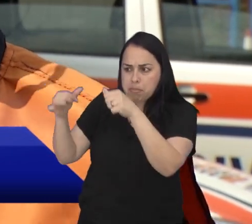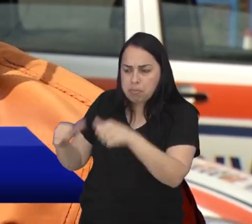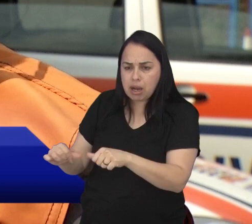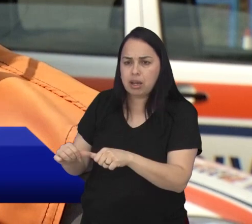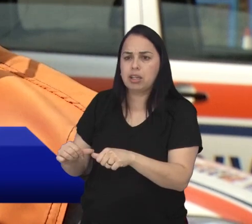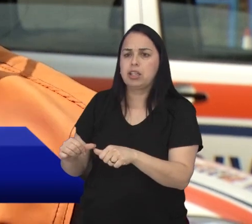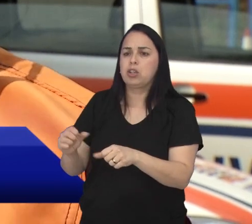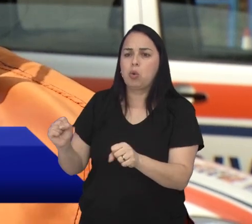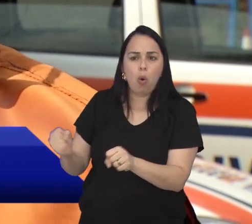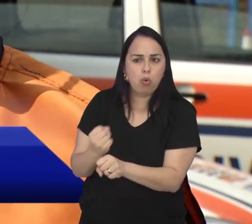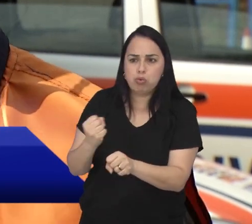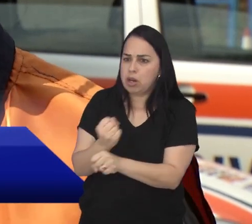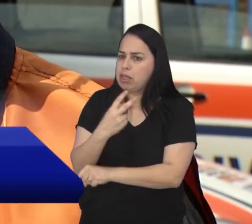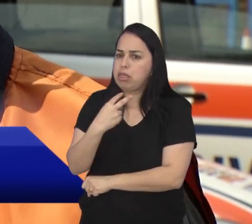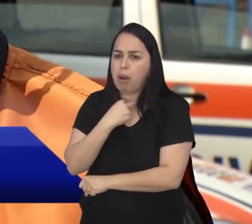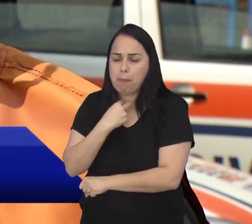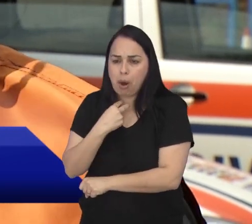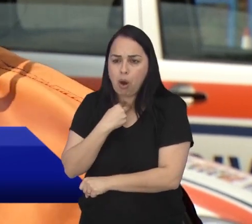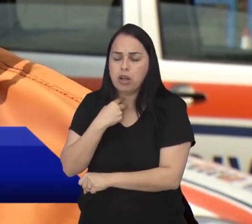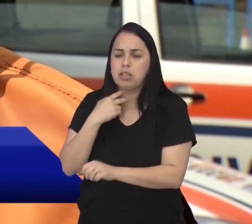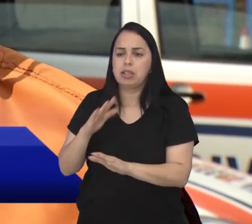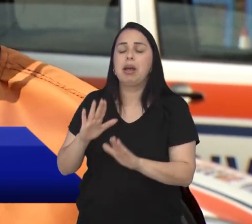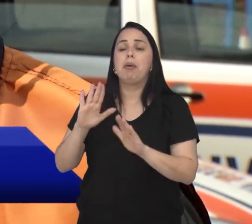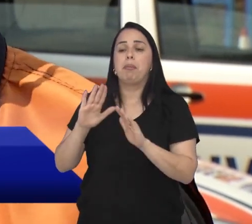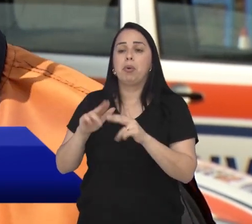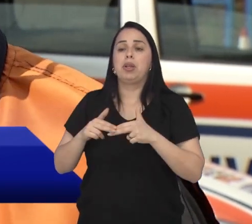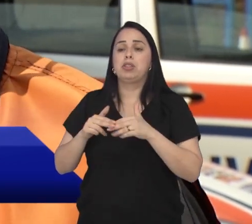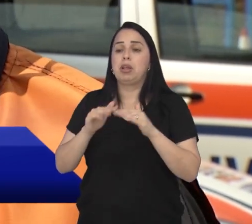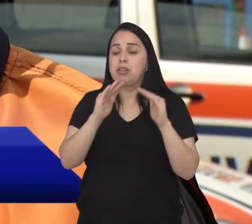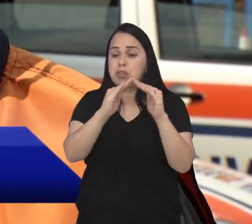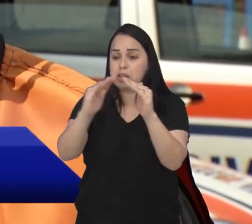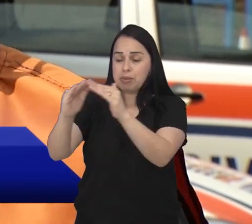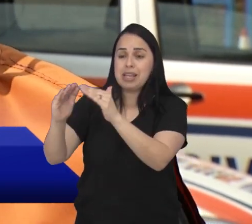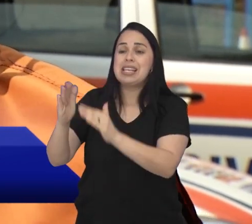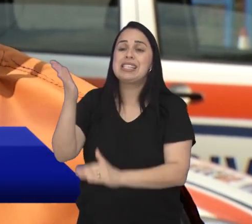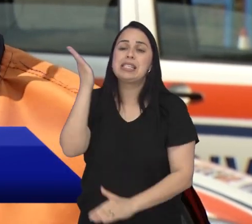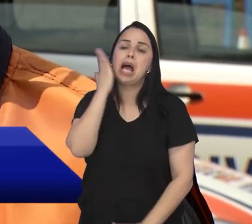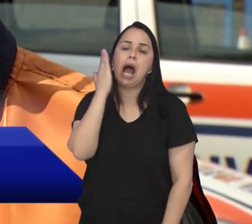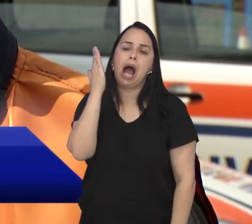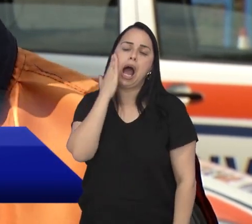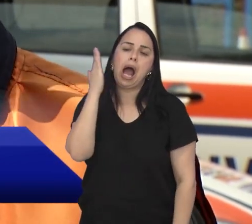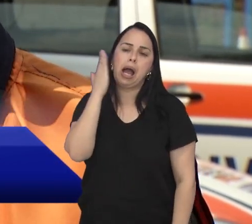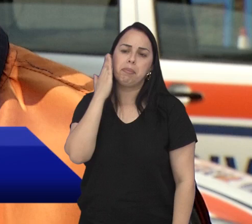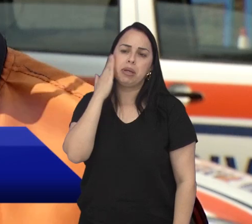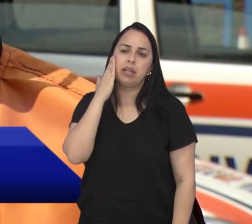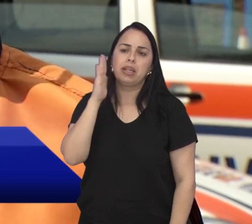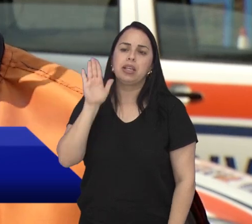congelados por se tratar de área de risco, então todos os moradores dessas áreas já sabem,